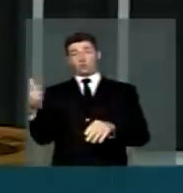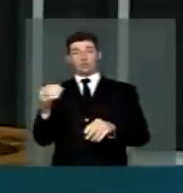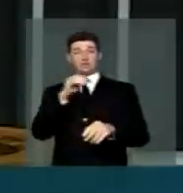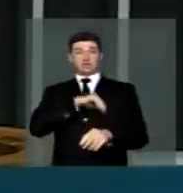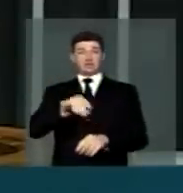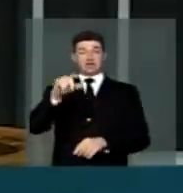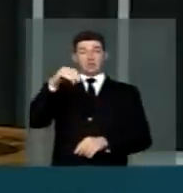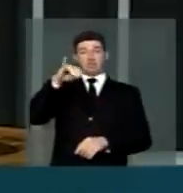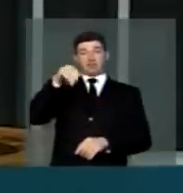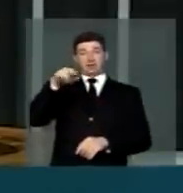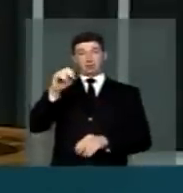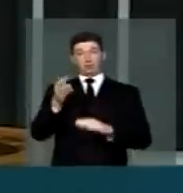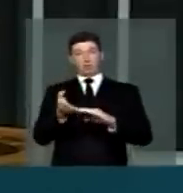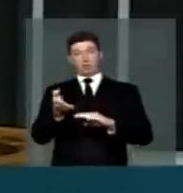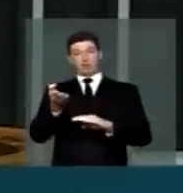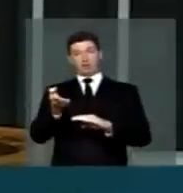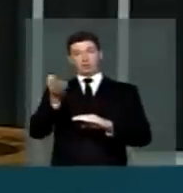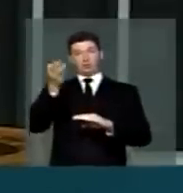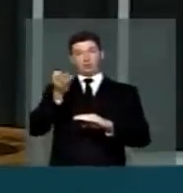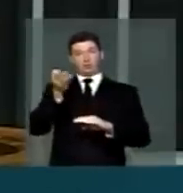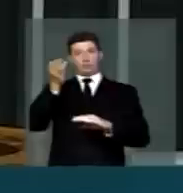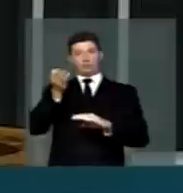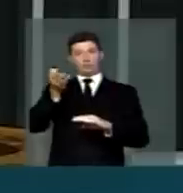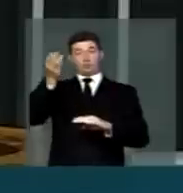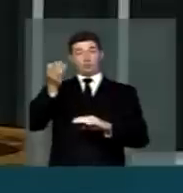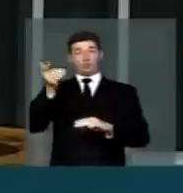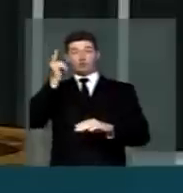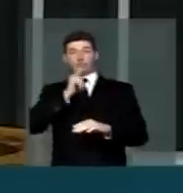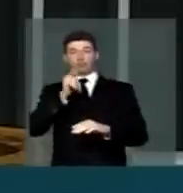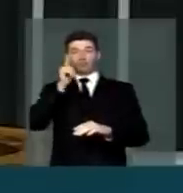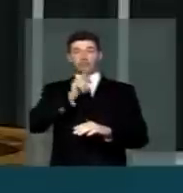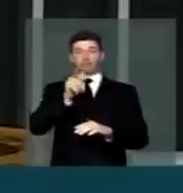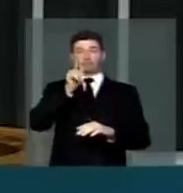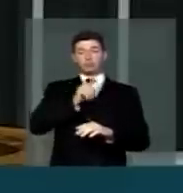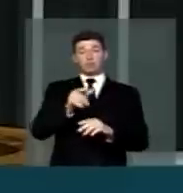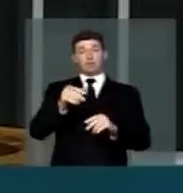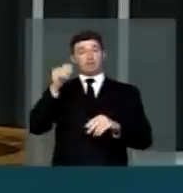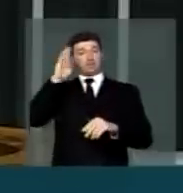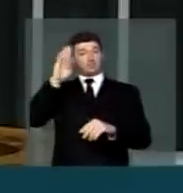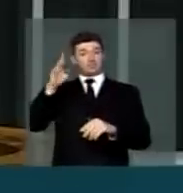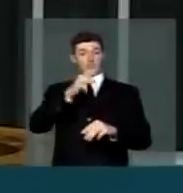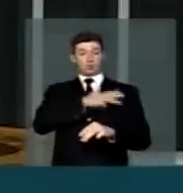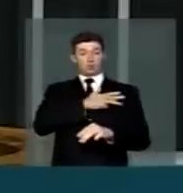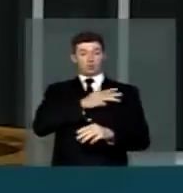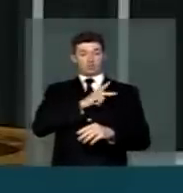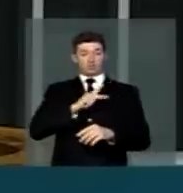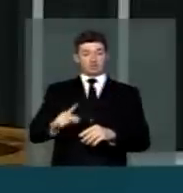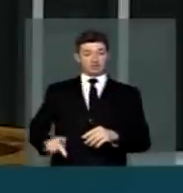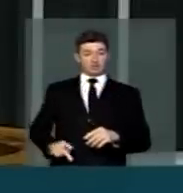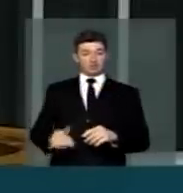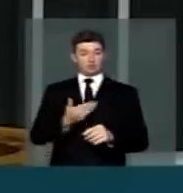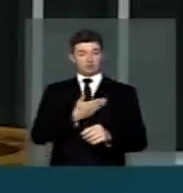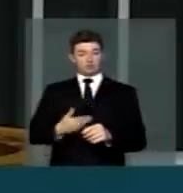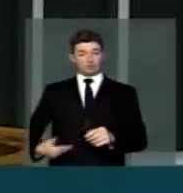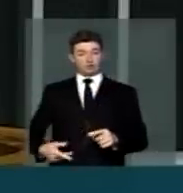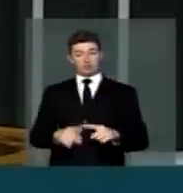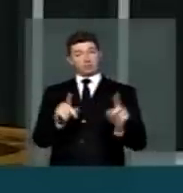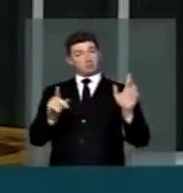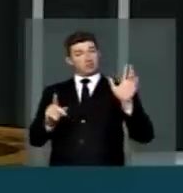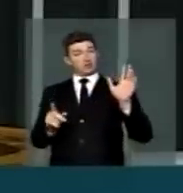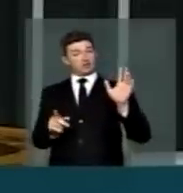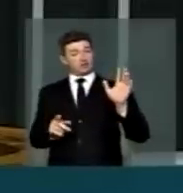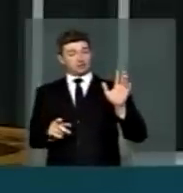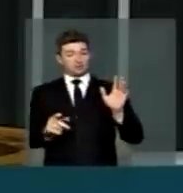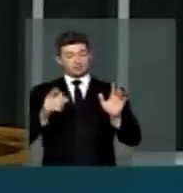salário mínimo foi aumentando, teve um ganho significativo, principalmente no governo do presidente Lula, mas